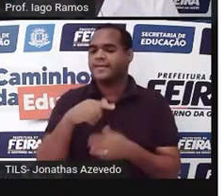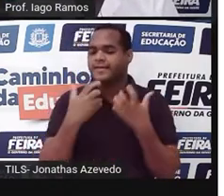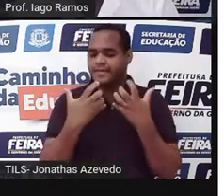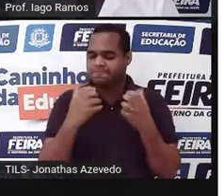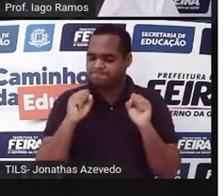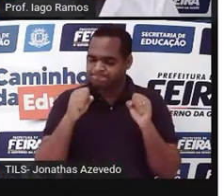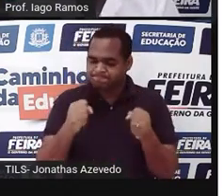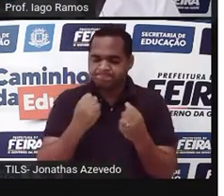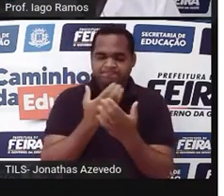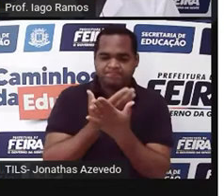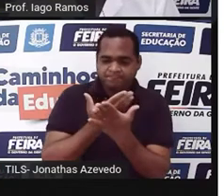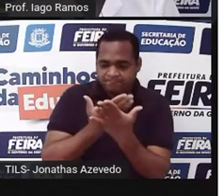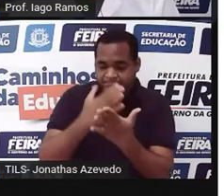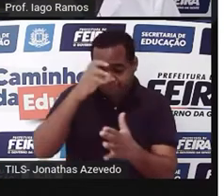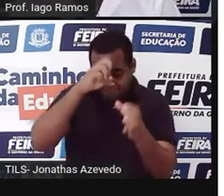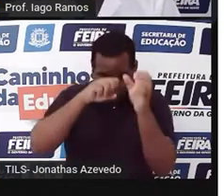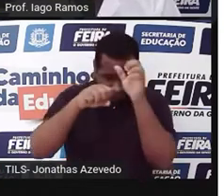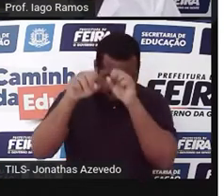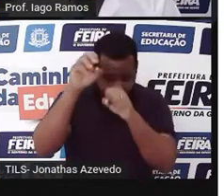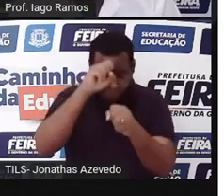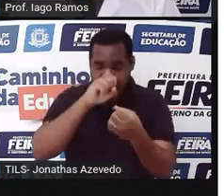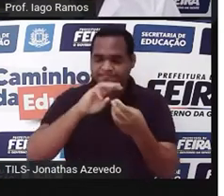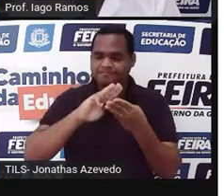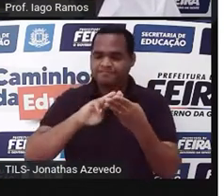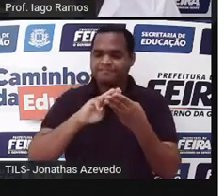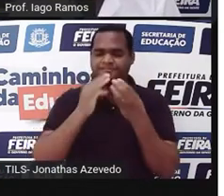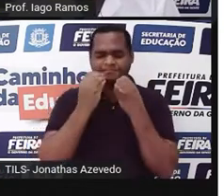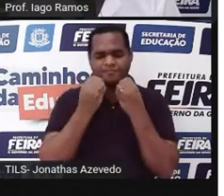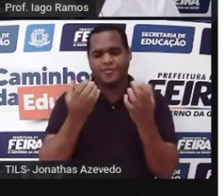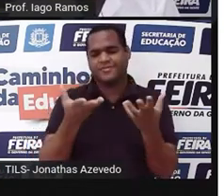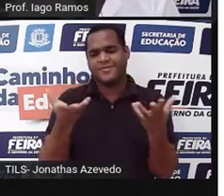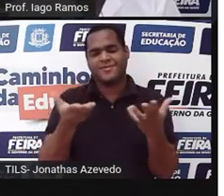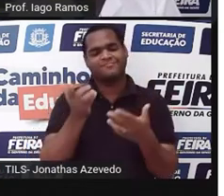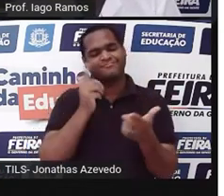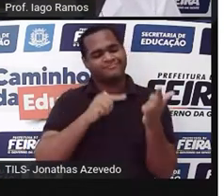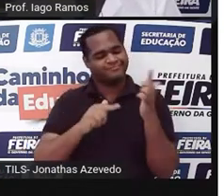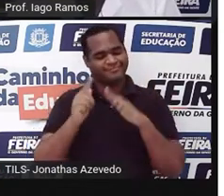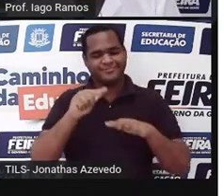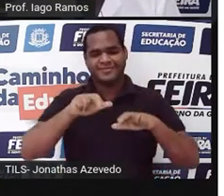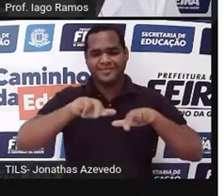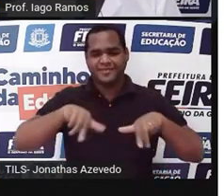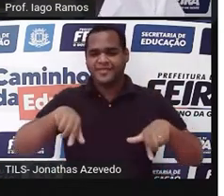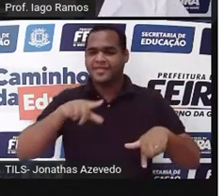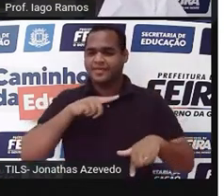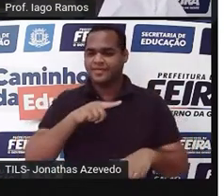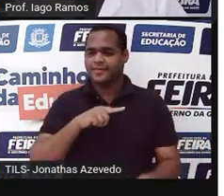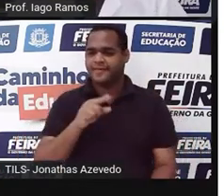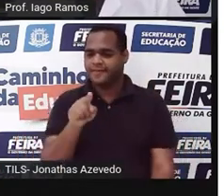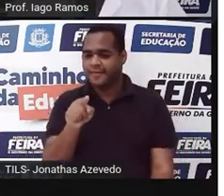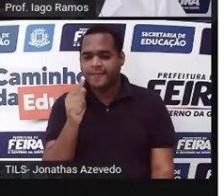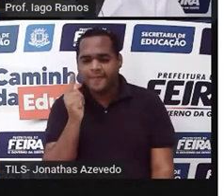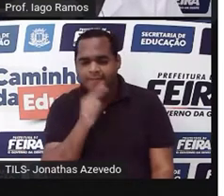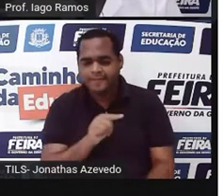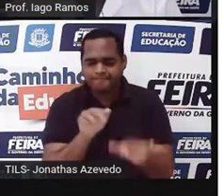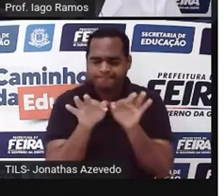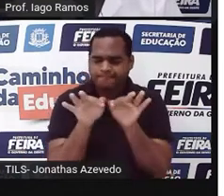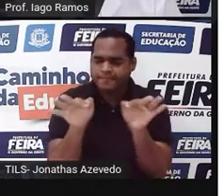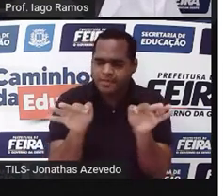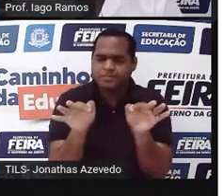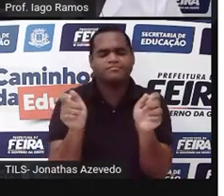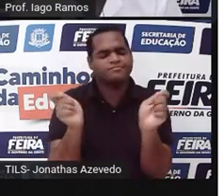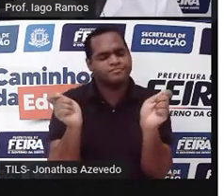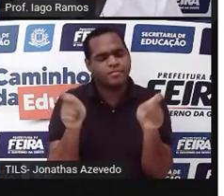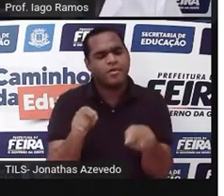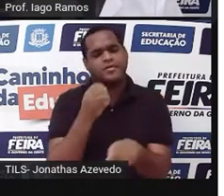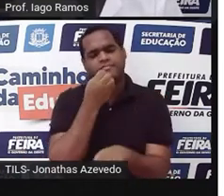estudar querendo aprender matemática do melhor jeito que a gente conseguir do jeito que mais simples né a gente